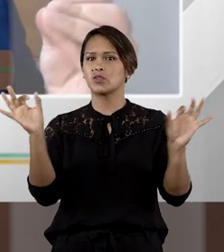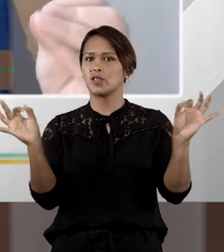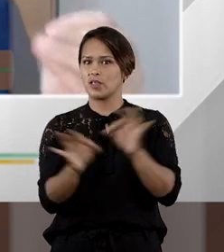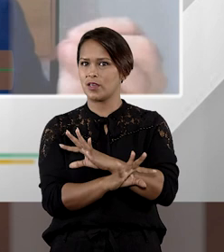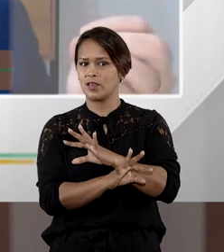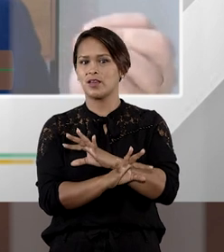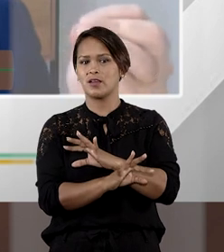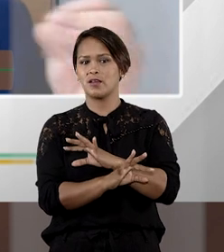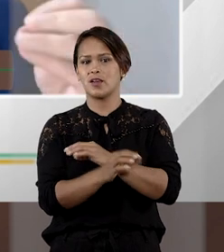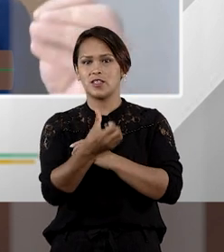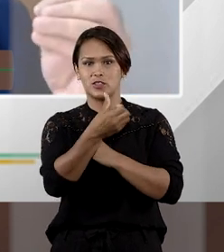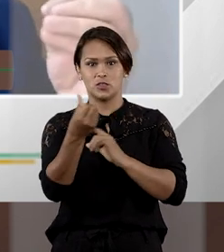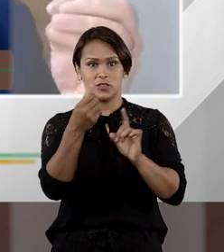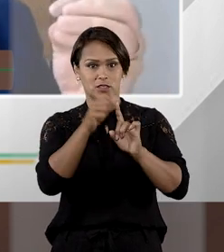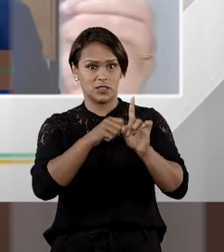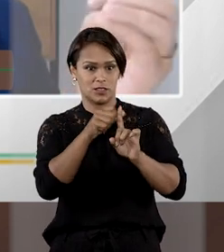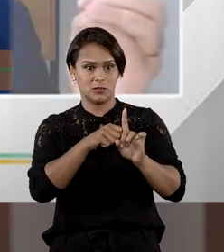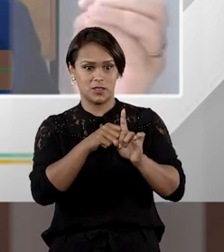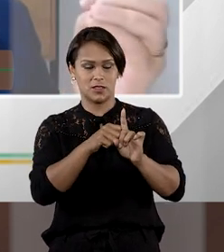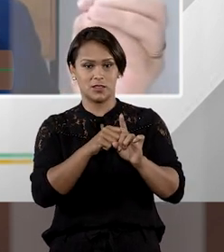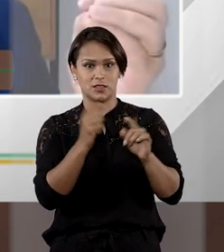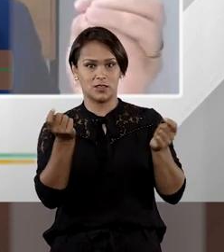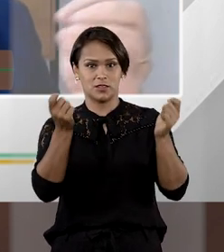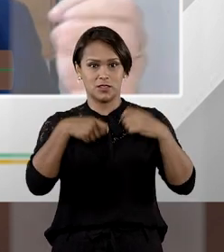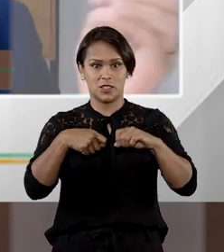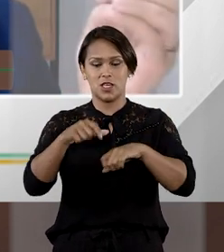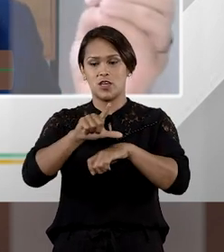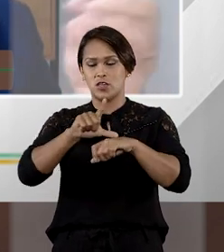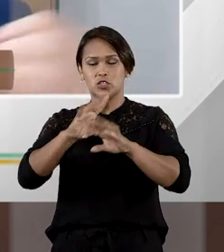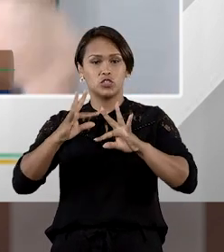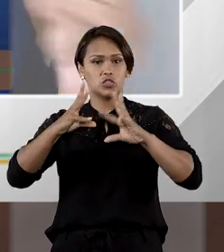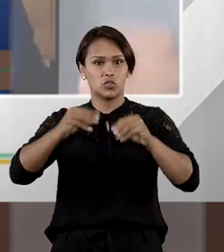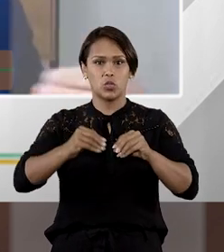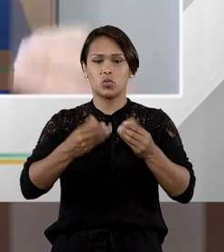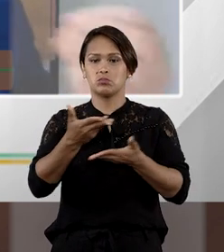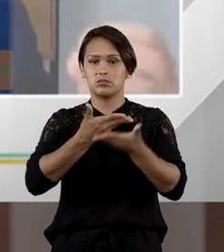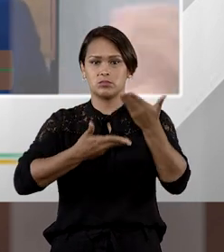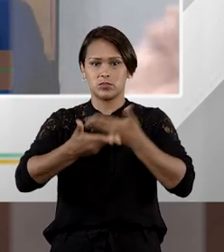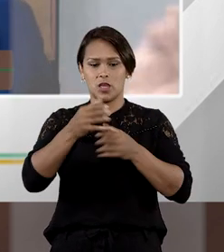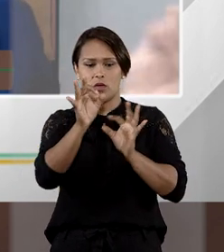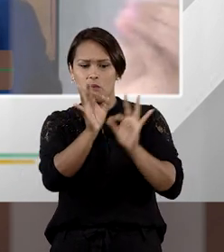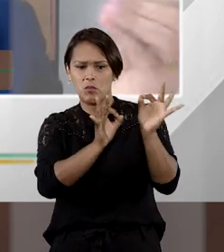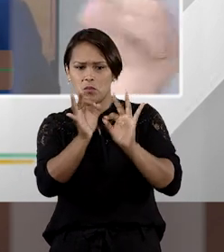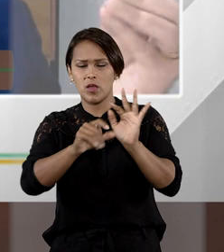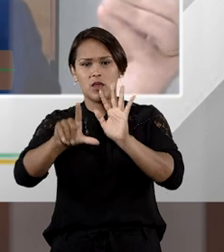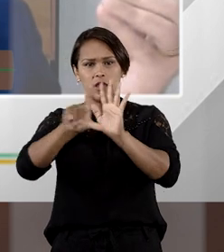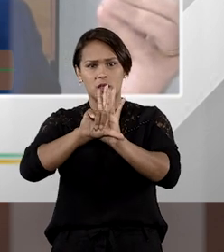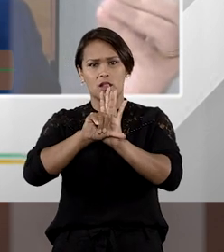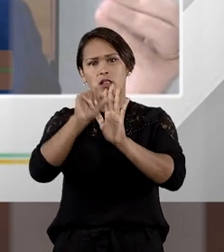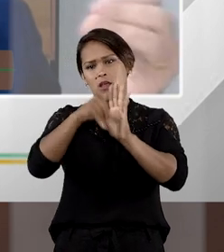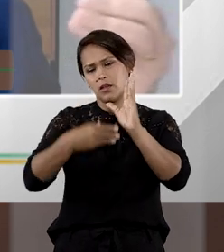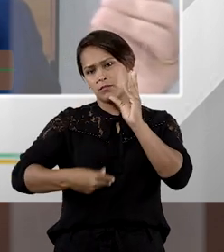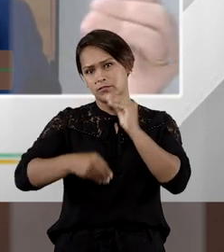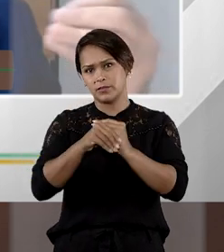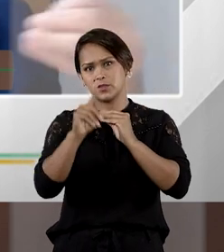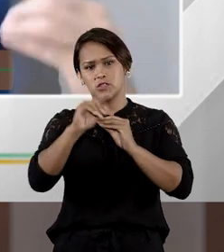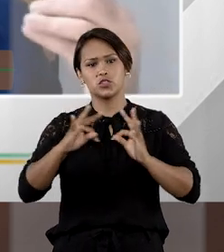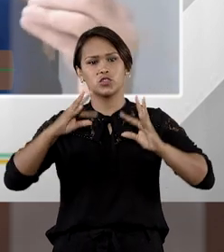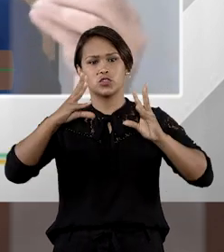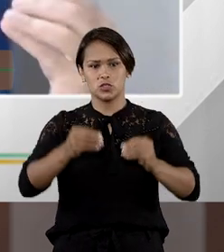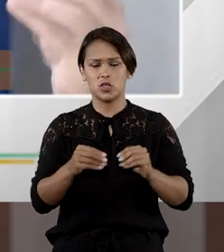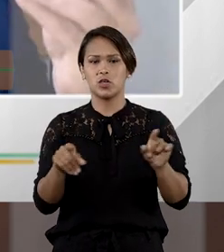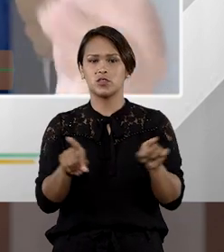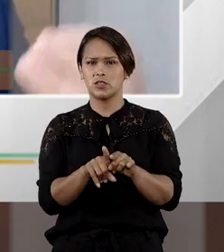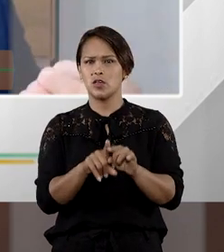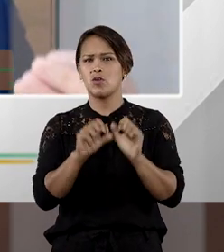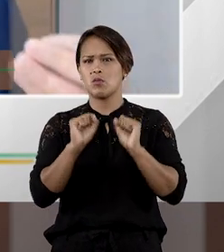a pandemia na primeira onda. Aliás, os civilistas que fizeram, todos que participaram, né, sobre o seu Otávio Luiz, todos nós, aliás, somos